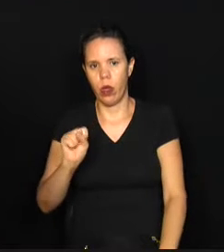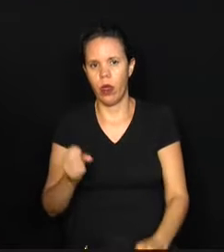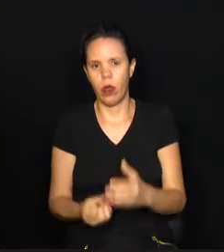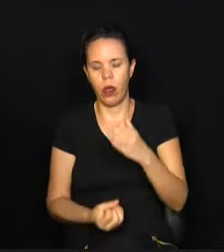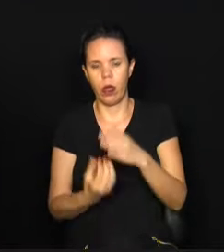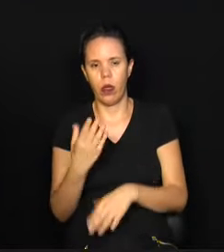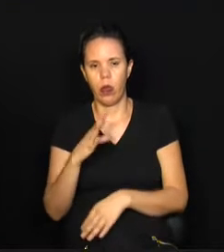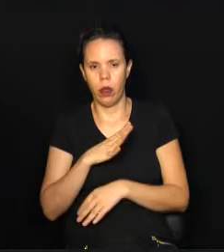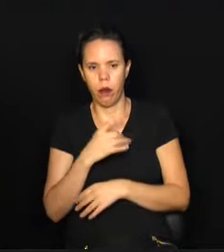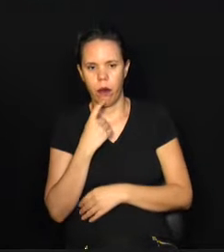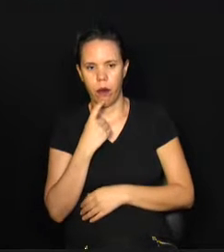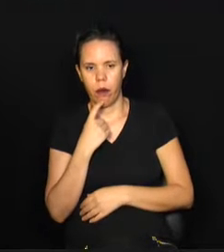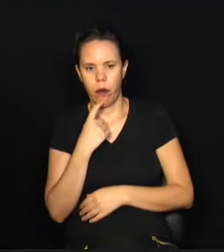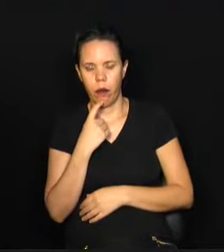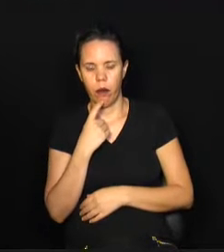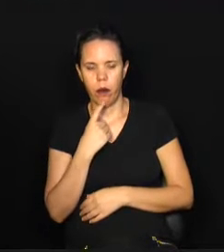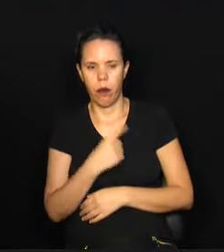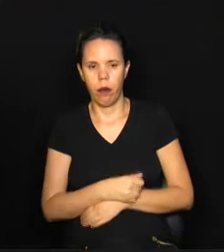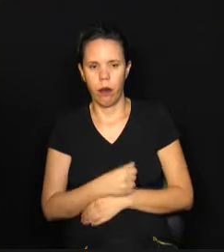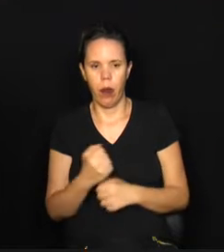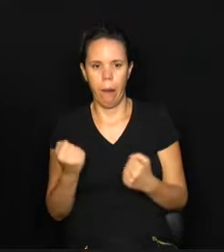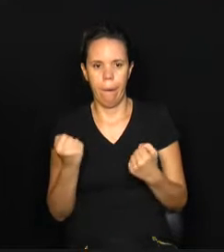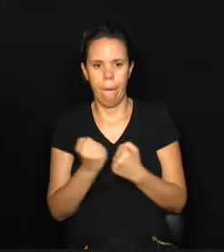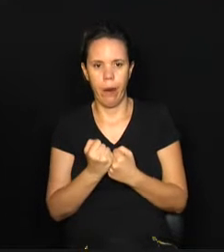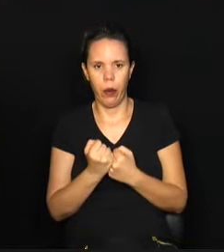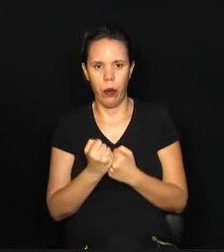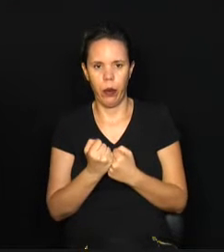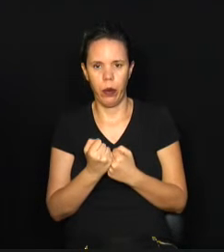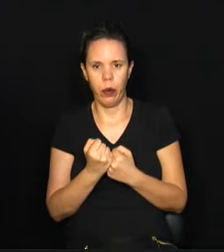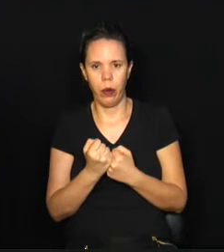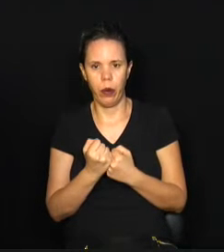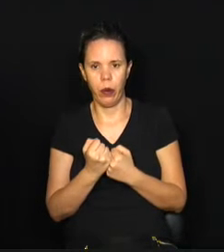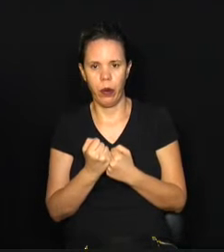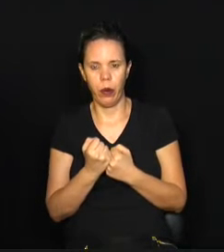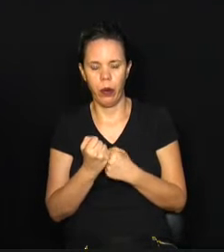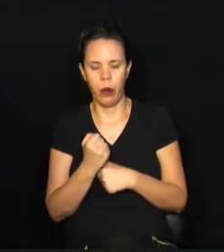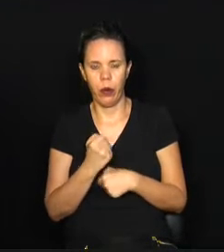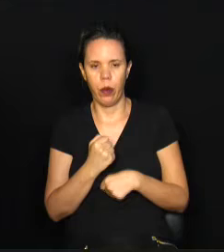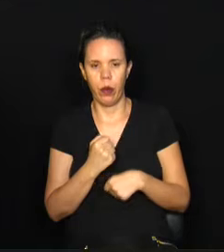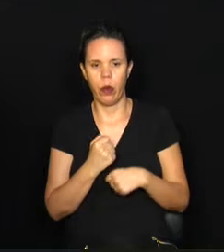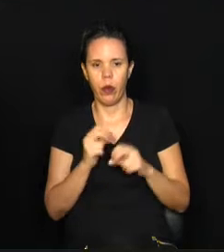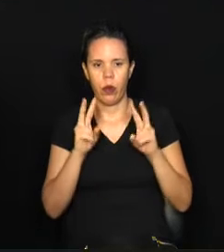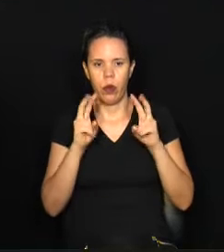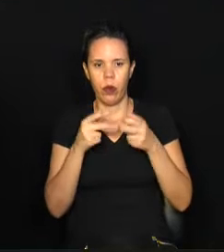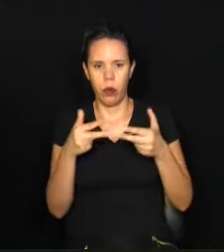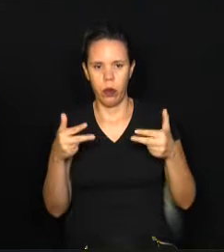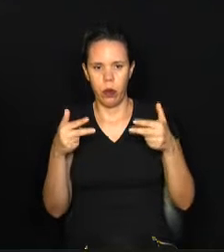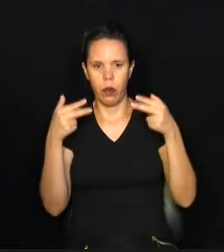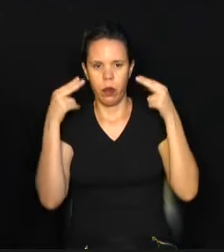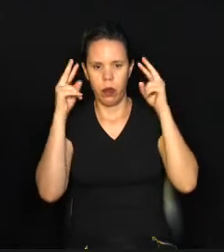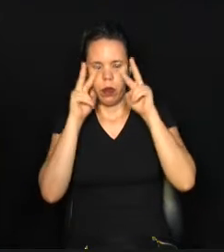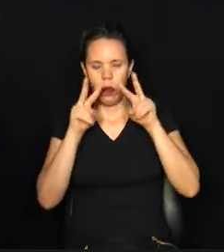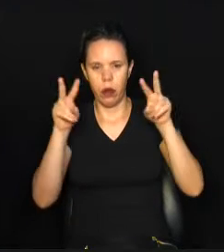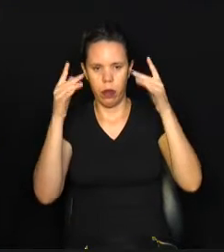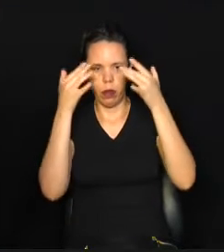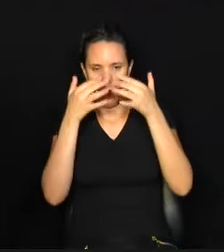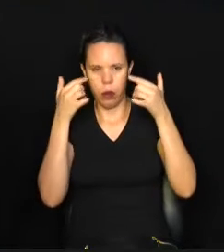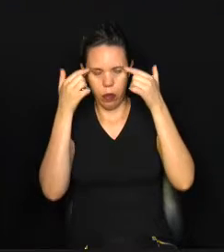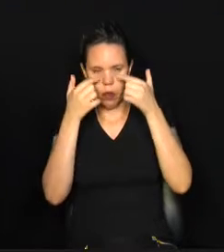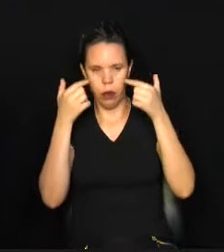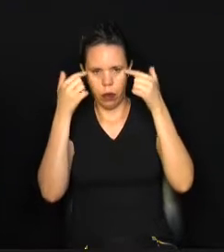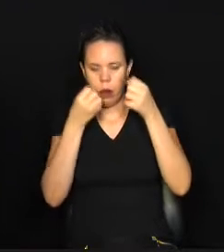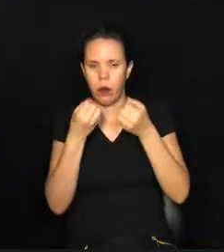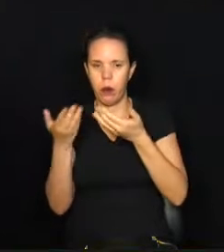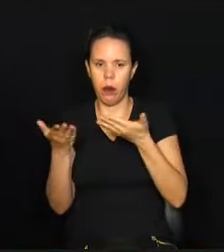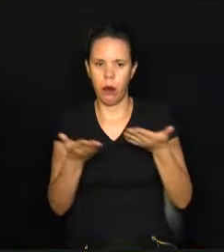aqui na cidade, um instituto de apoio às questões da visão aqui na cidade de Campinas, e também dar